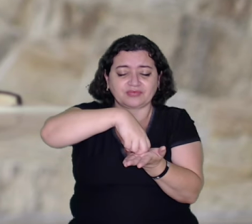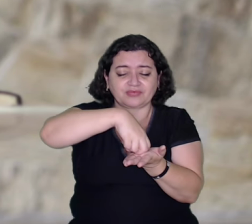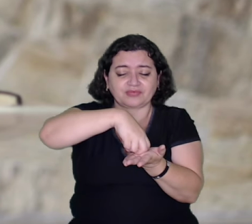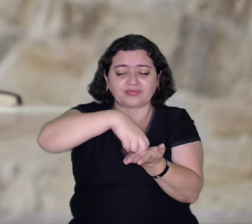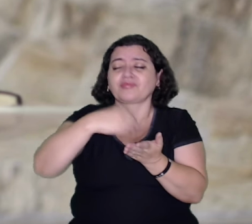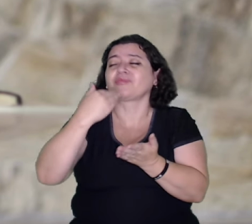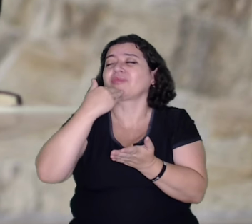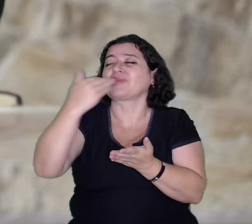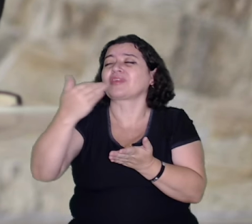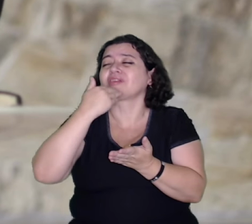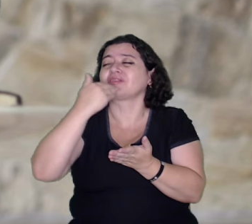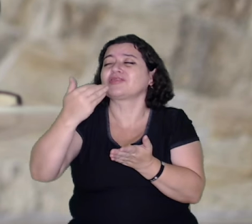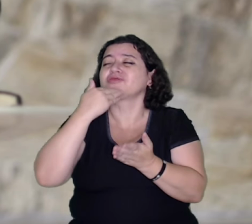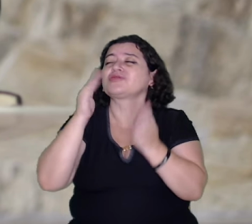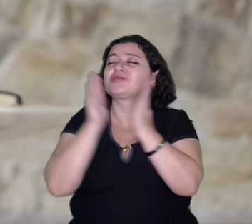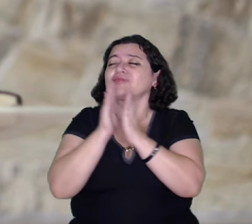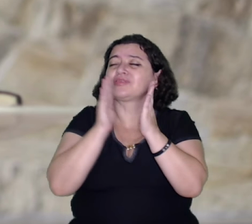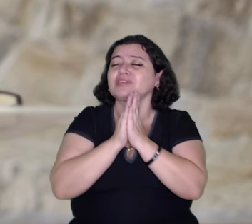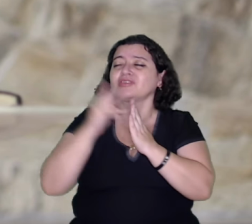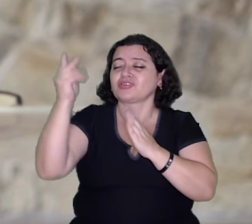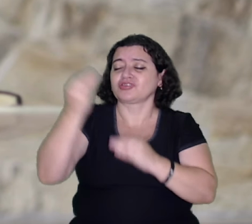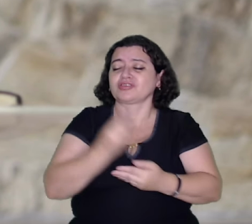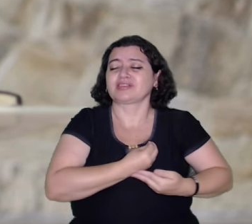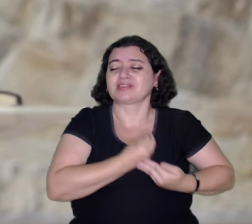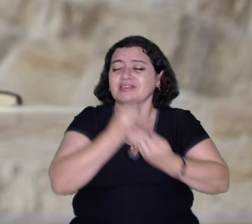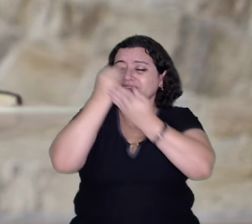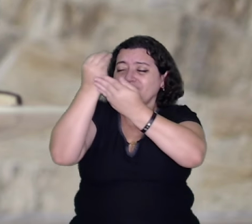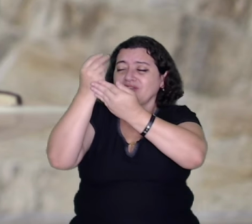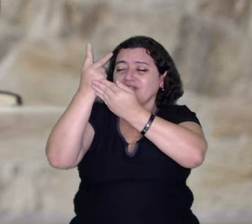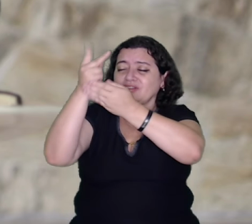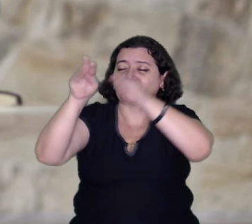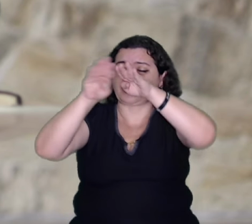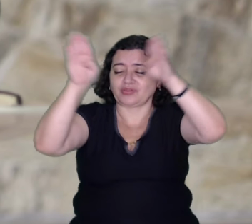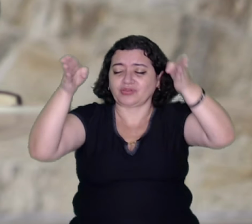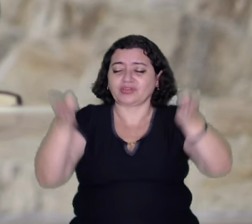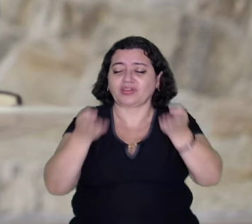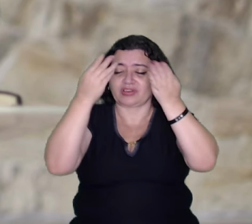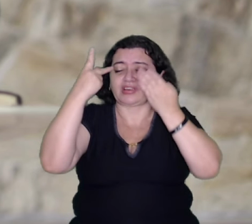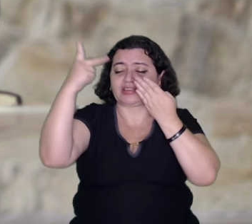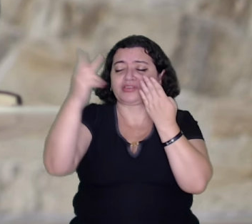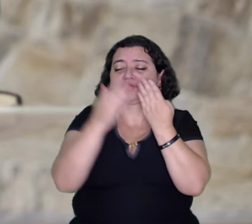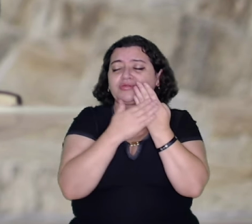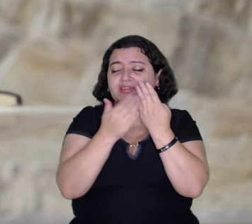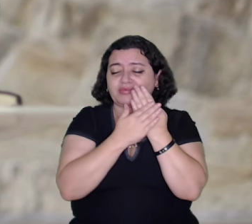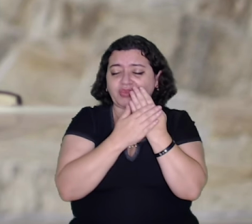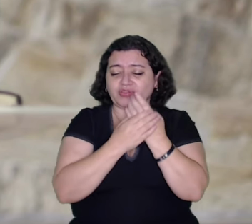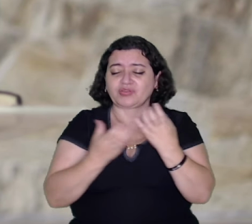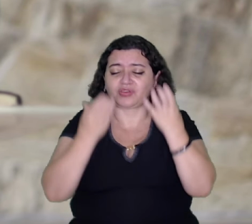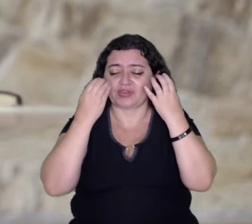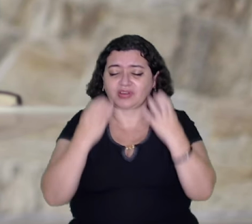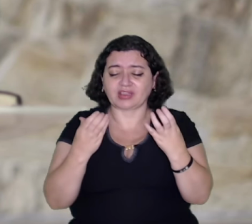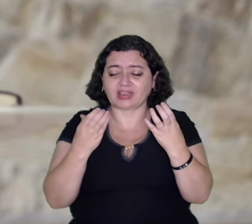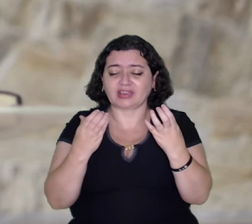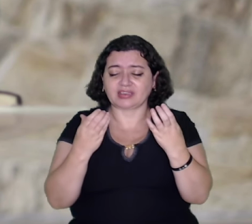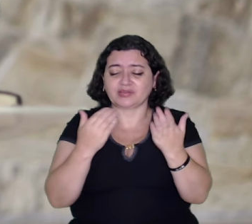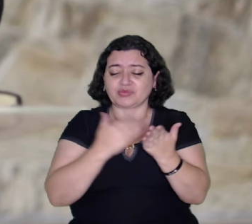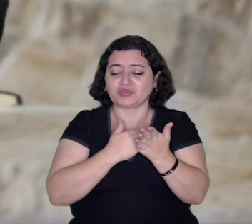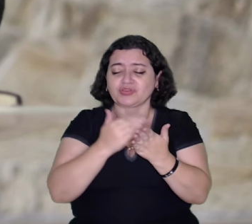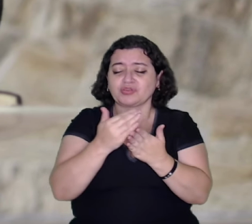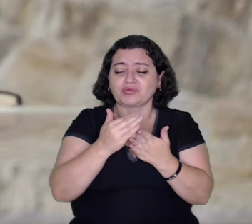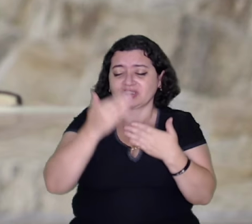clamando a Ti, colocando nossas vidas no Teu altar, nas Tuas mãos, mas queremos começar